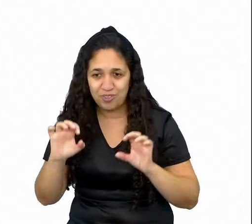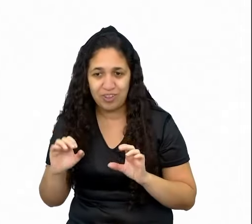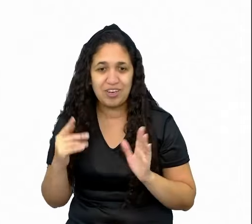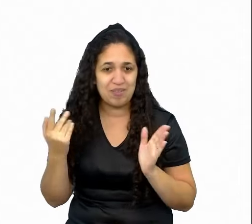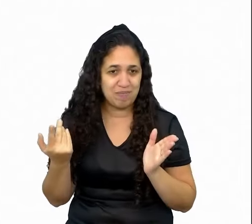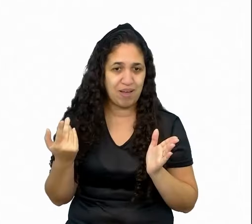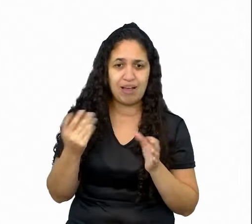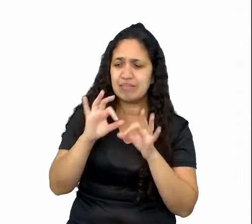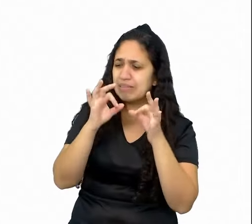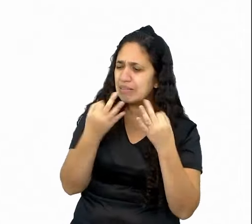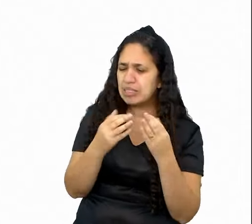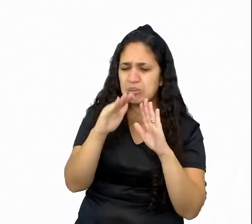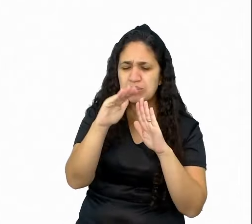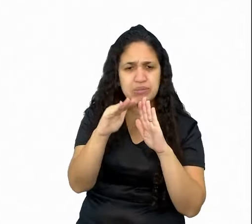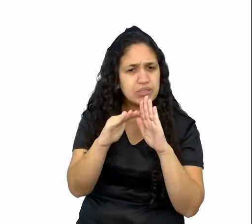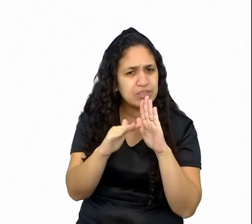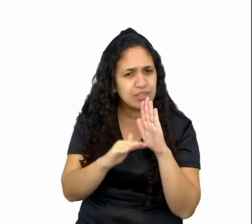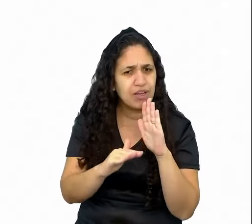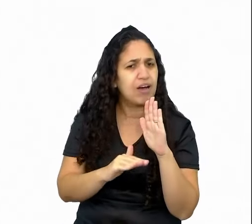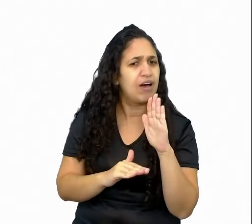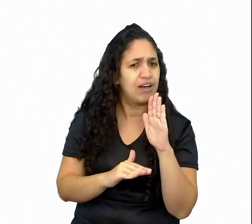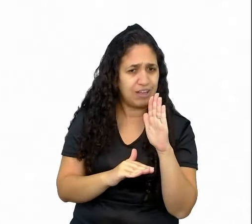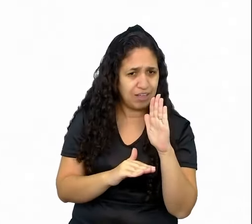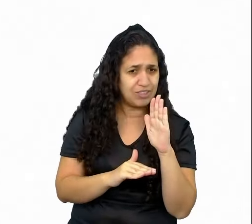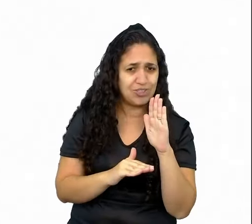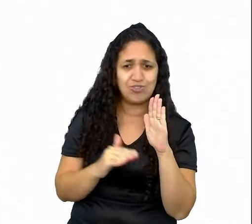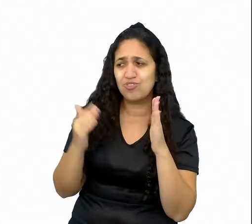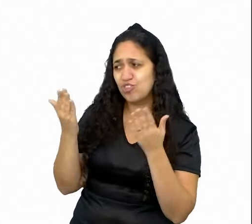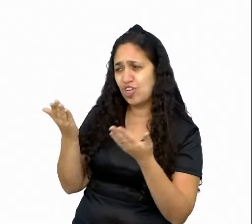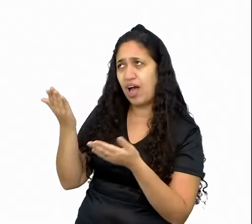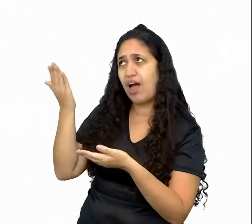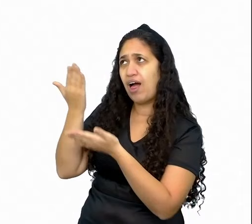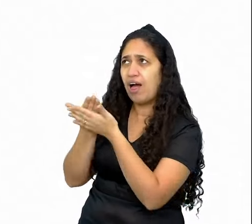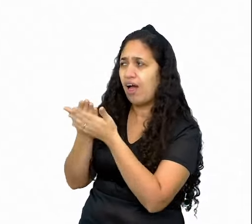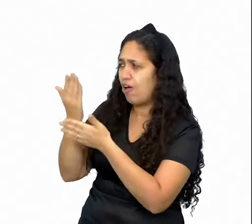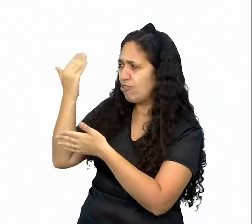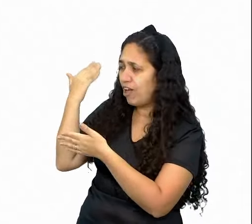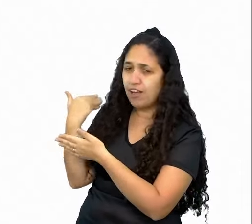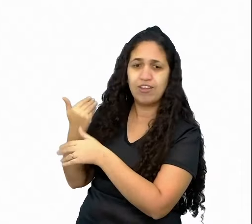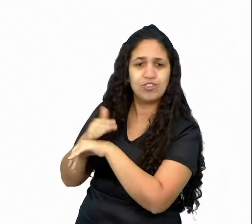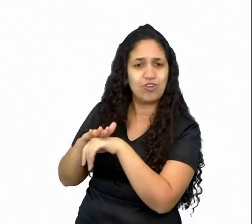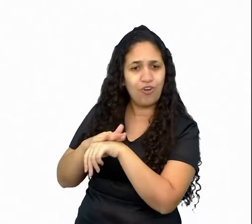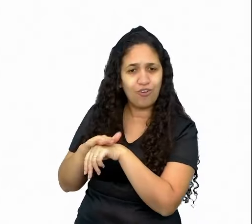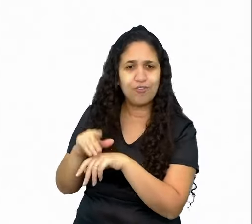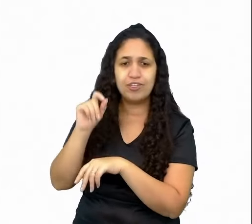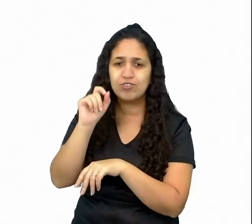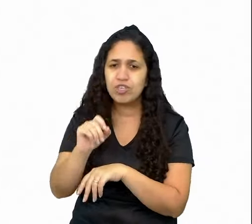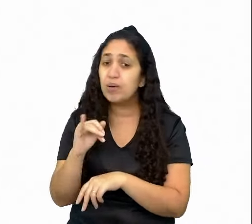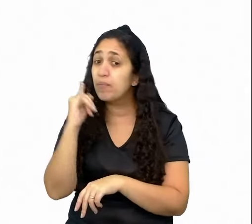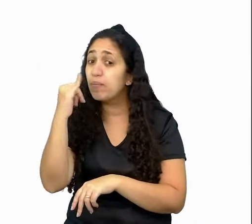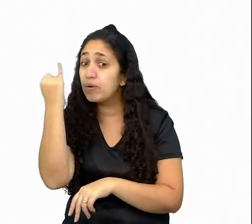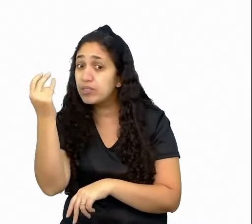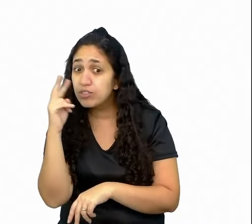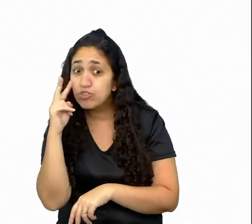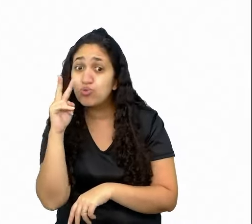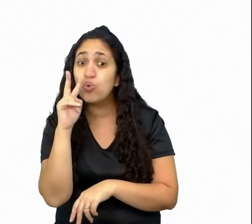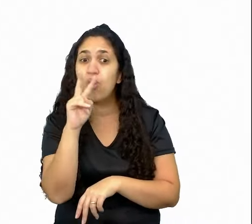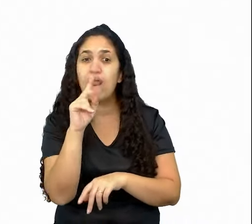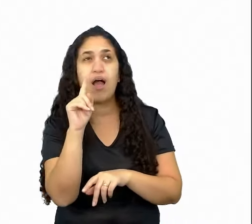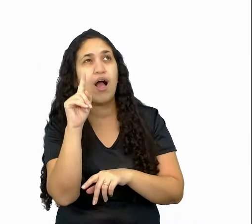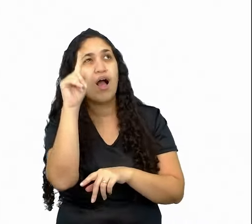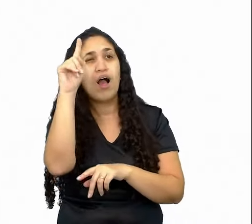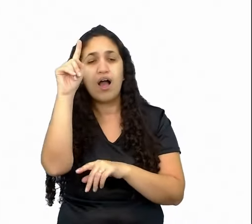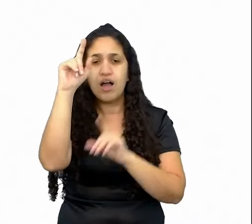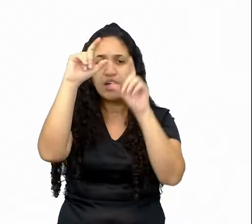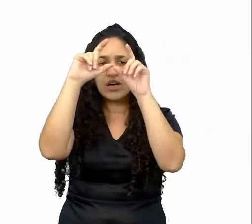passo simples, que nós conversamos na última aula, a importância de olhar o quê? Lá em cima está